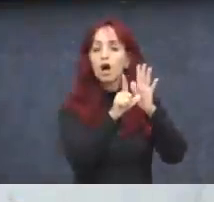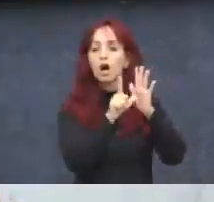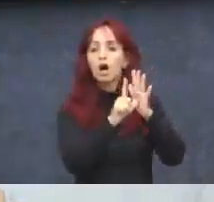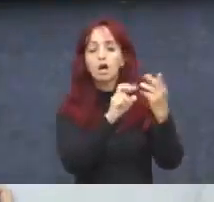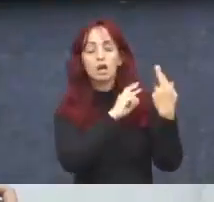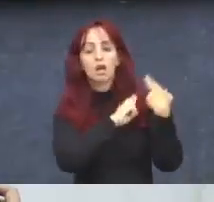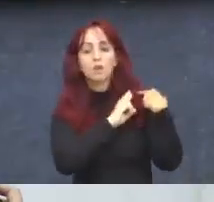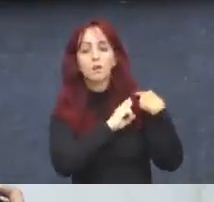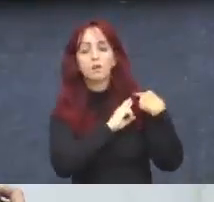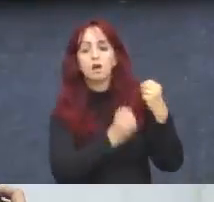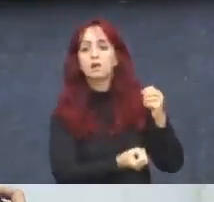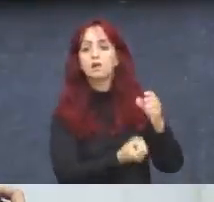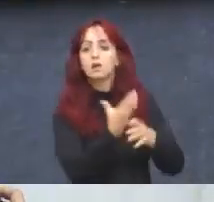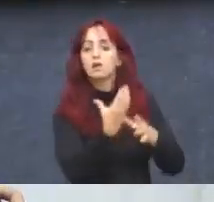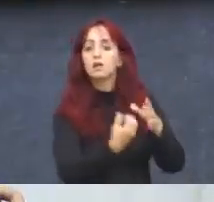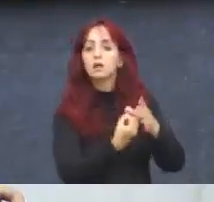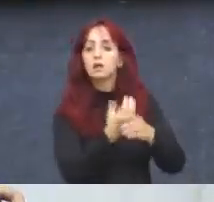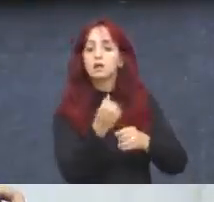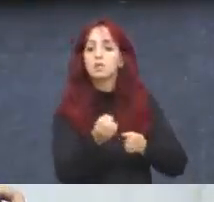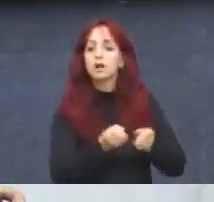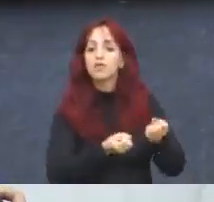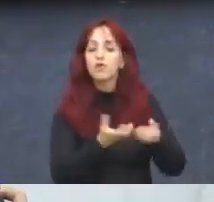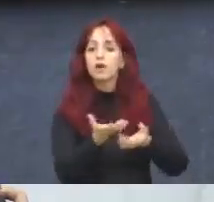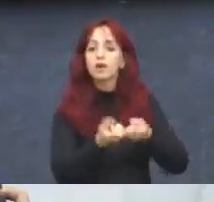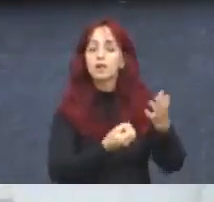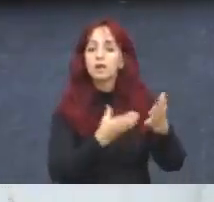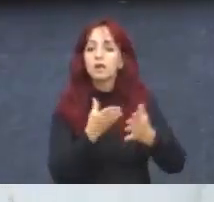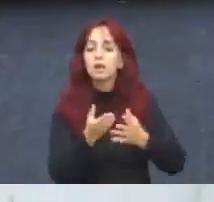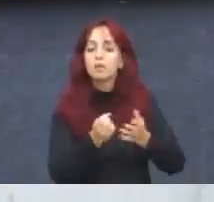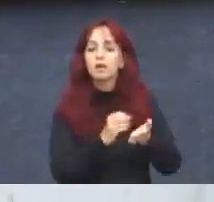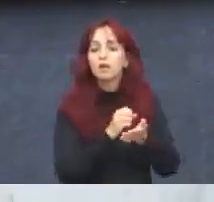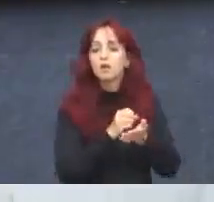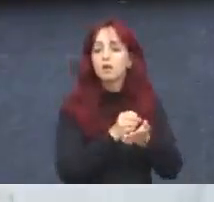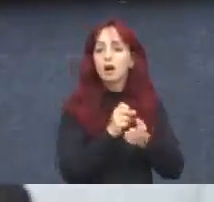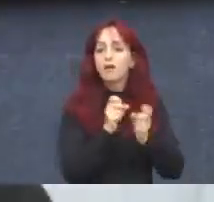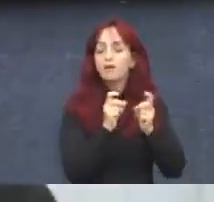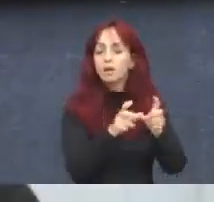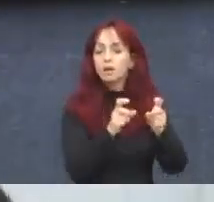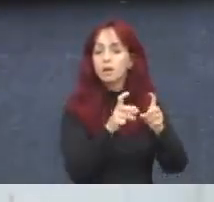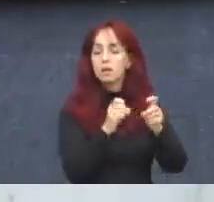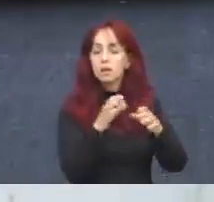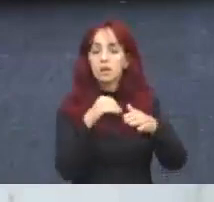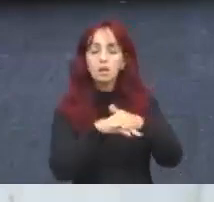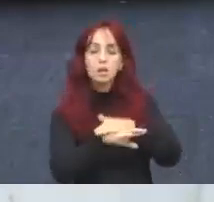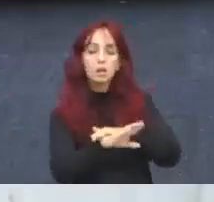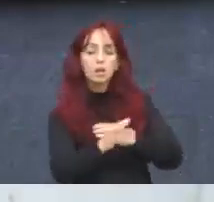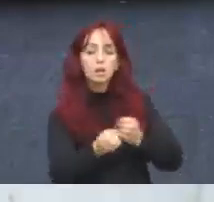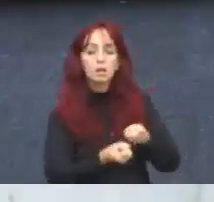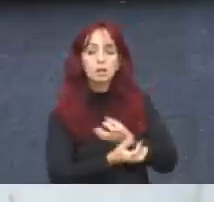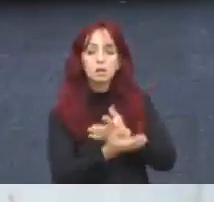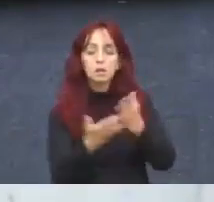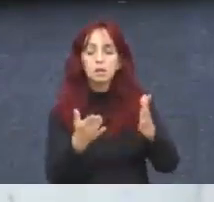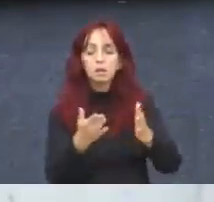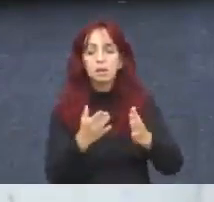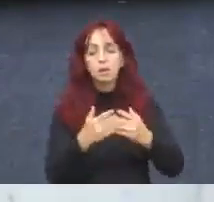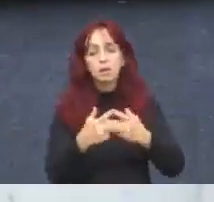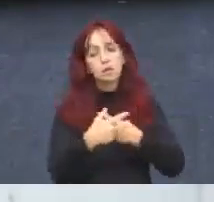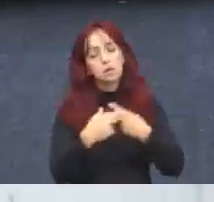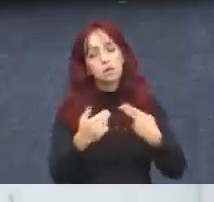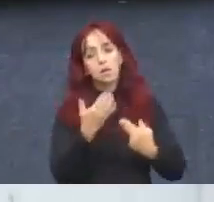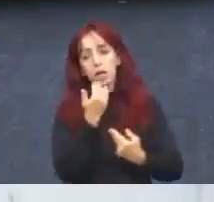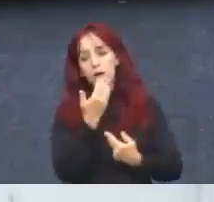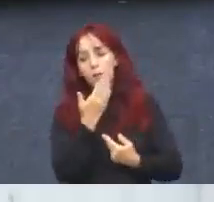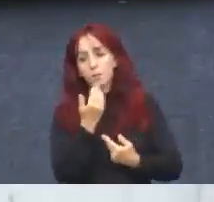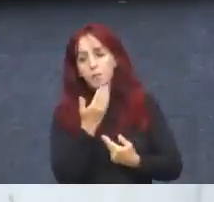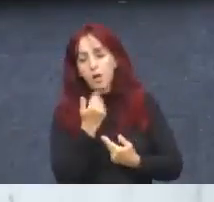pela produção, pelo fornecimento, pela comercialização, pelo armazenamento e pela distribuição de gêneros alimentícios, sejam